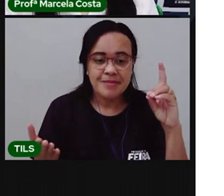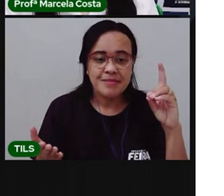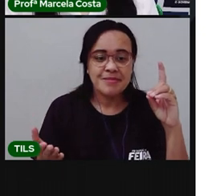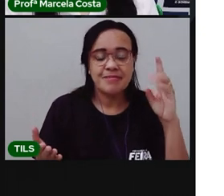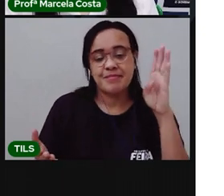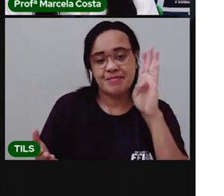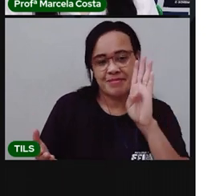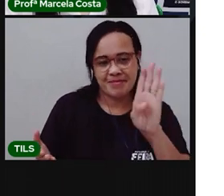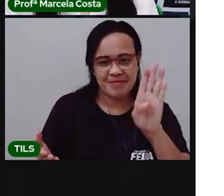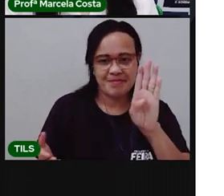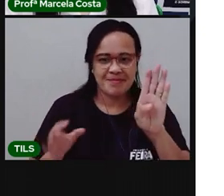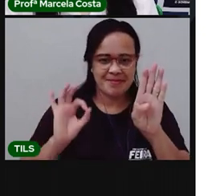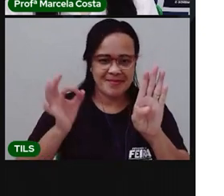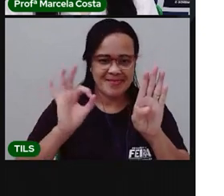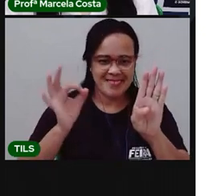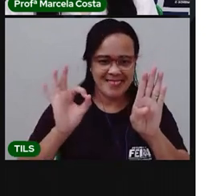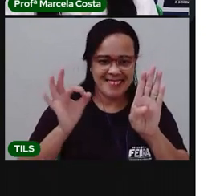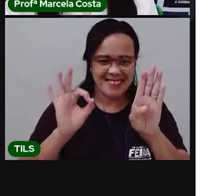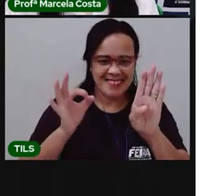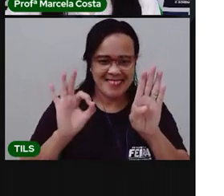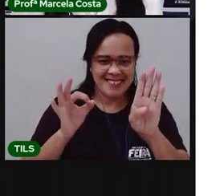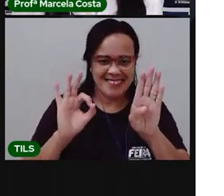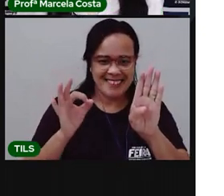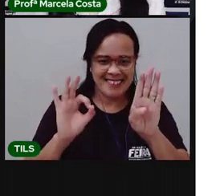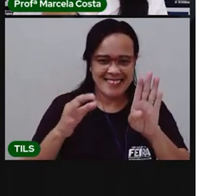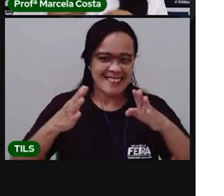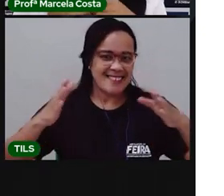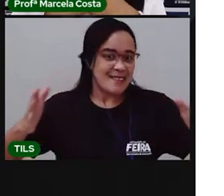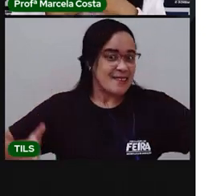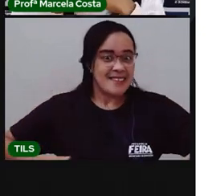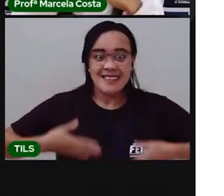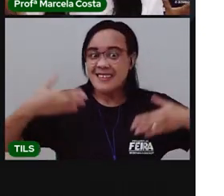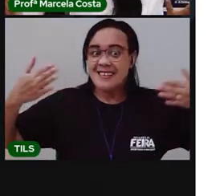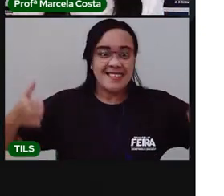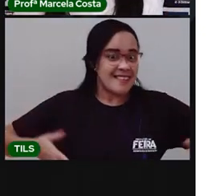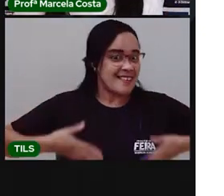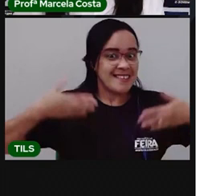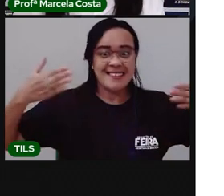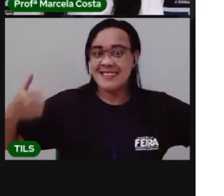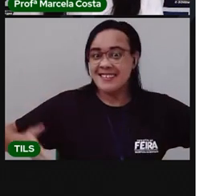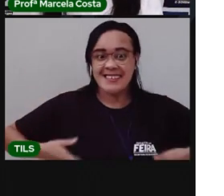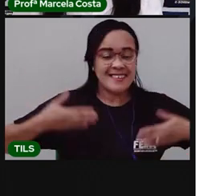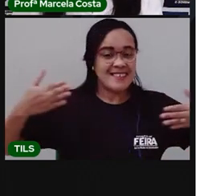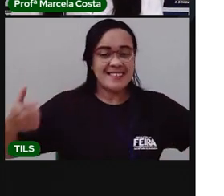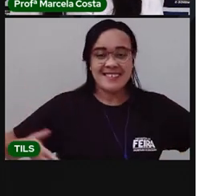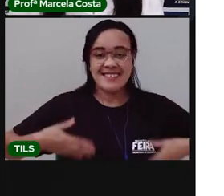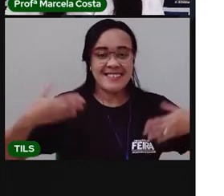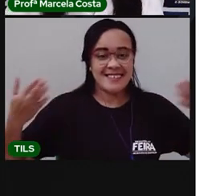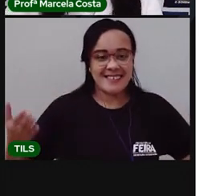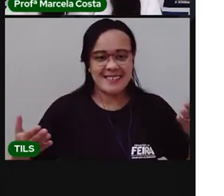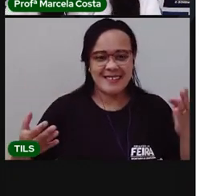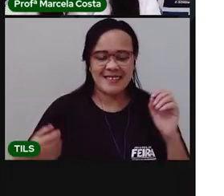É a B, né? Ó, acertamos. Uma pessoa que está sorrindo, ela está alegre.